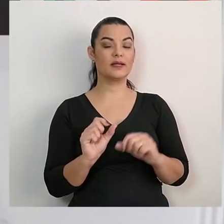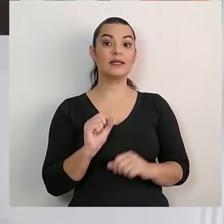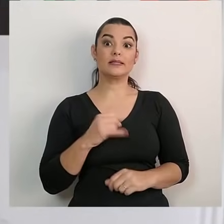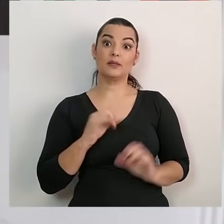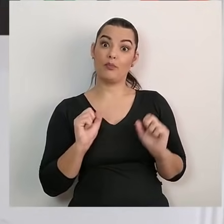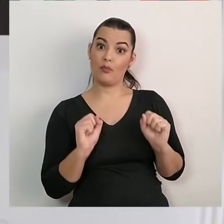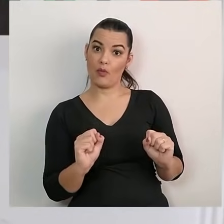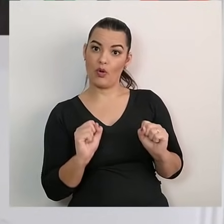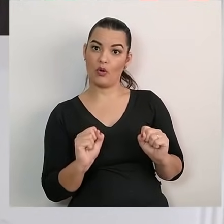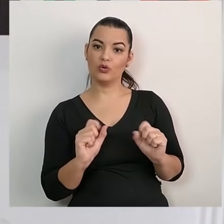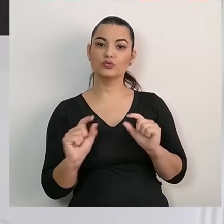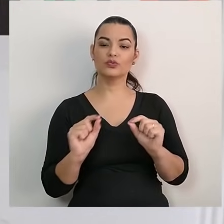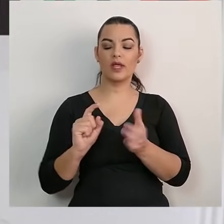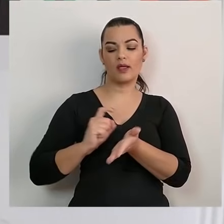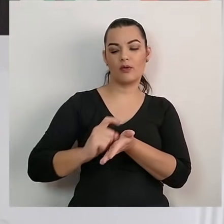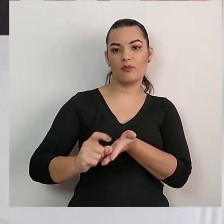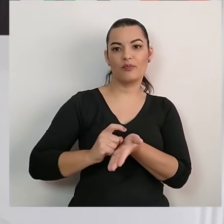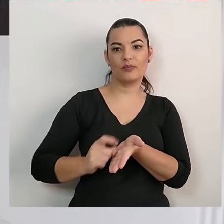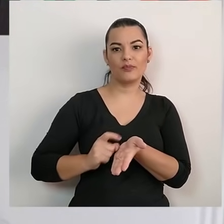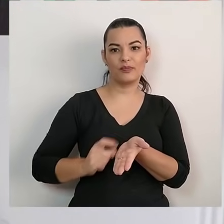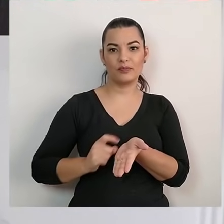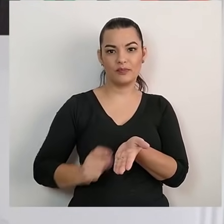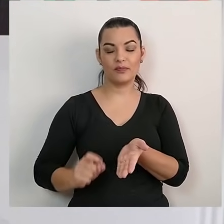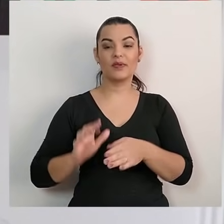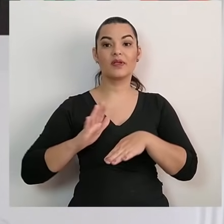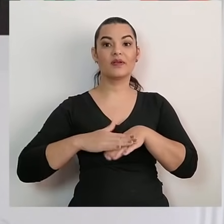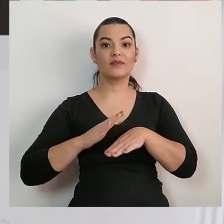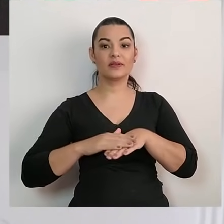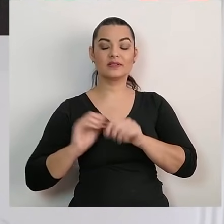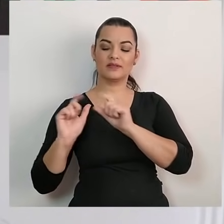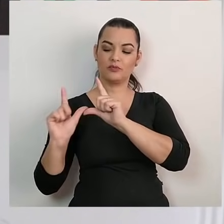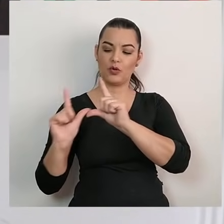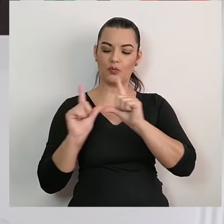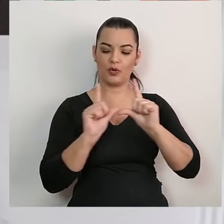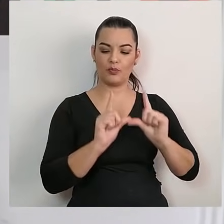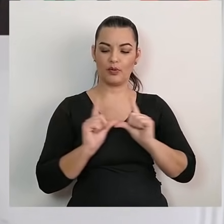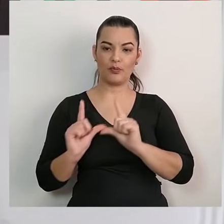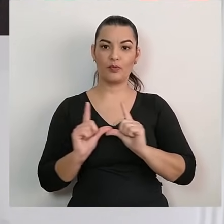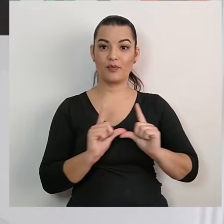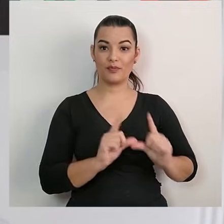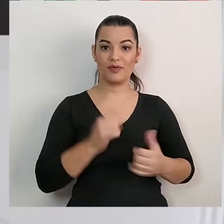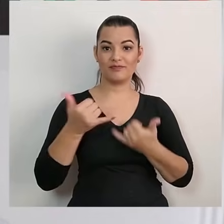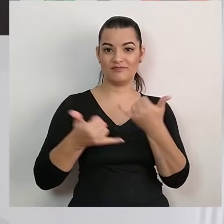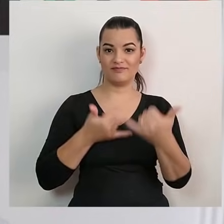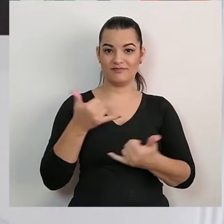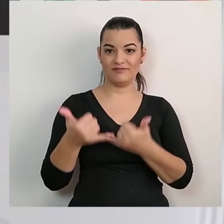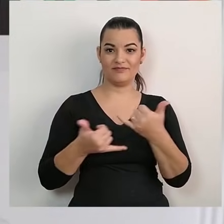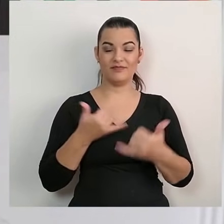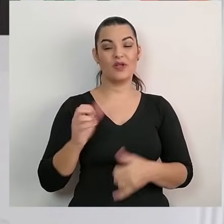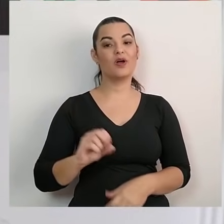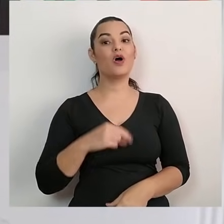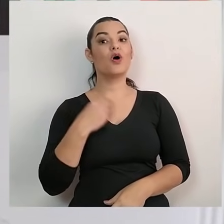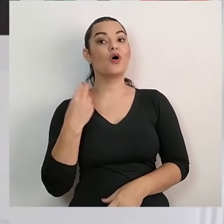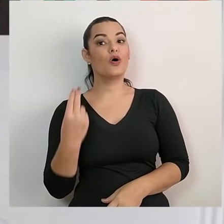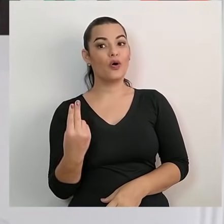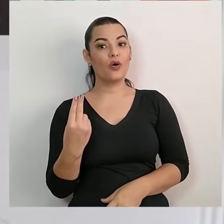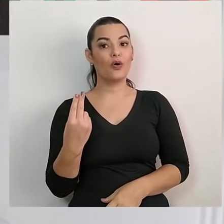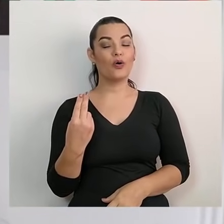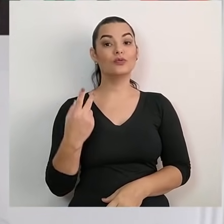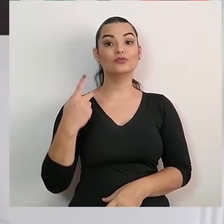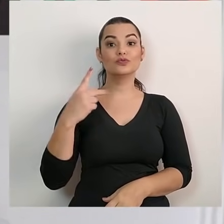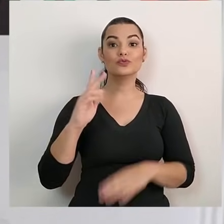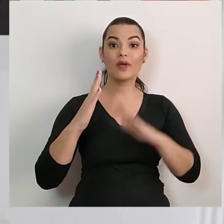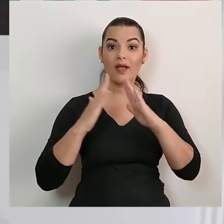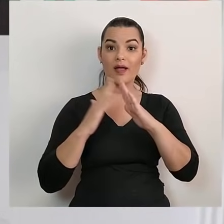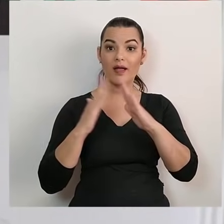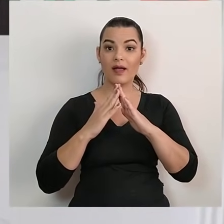pode imprimir e montar as suas cartas do jogo, ou você pode em casa